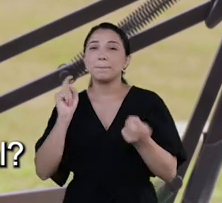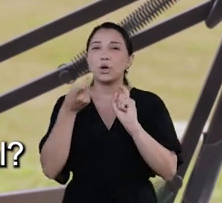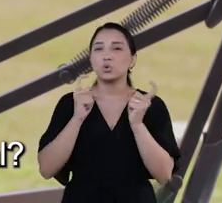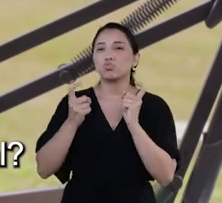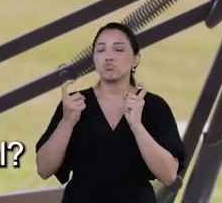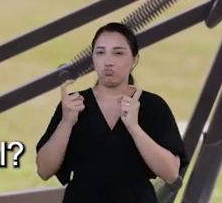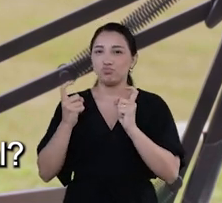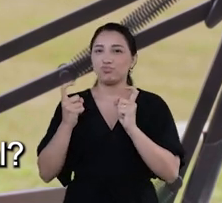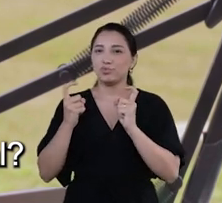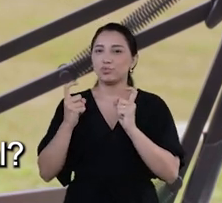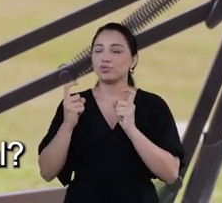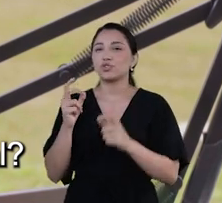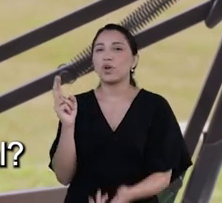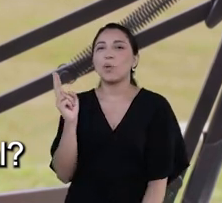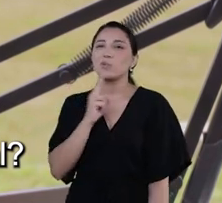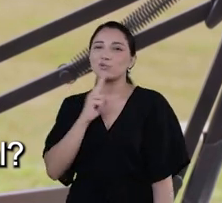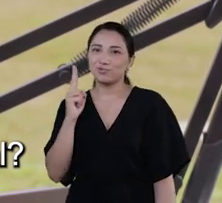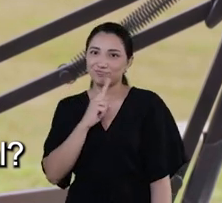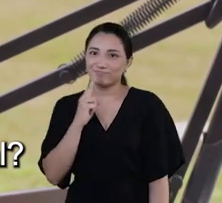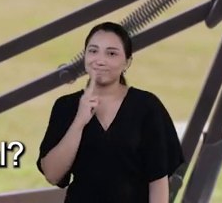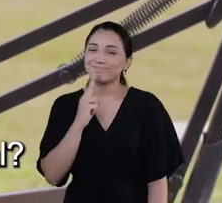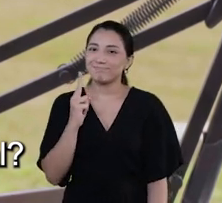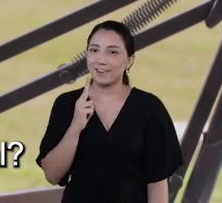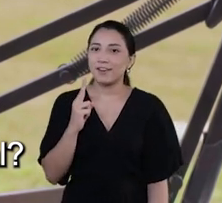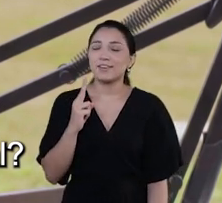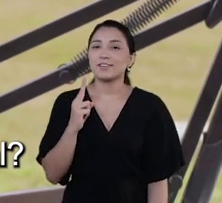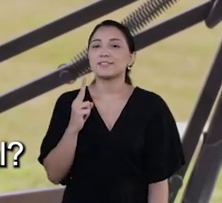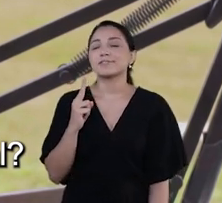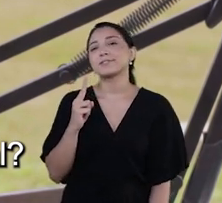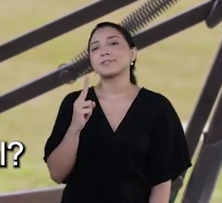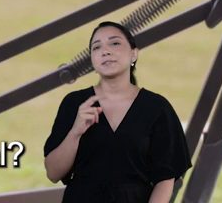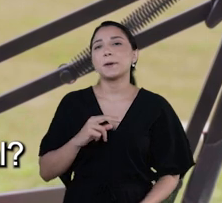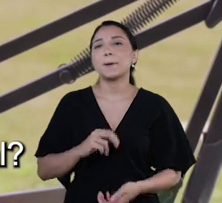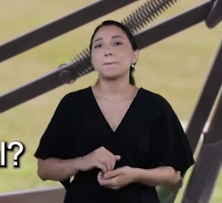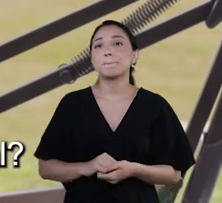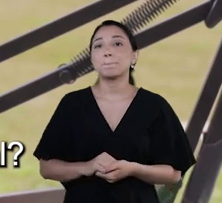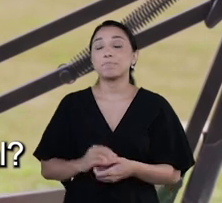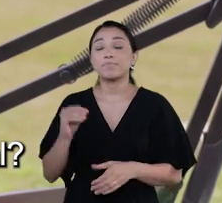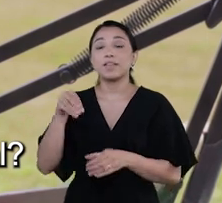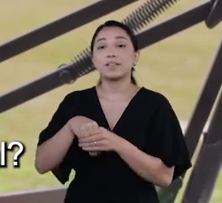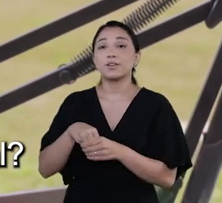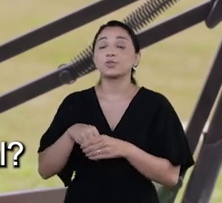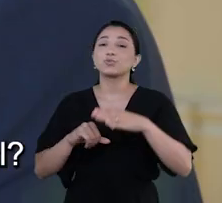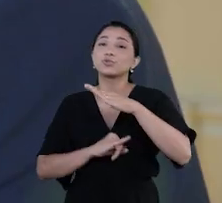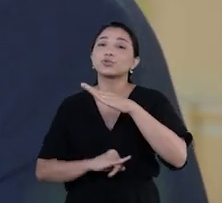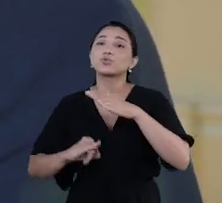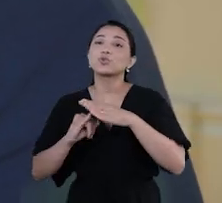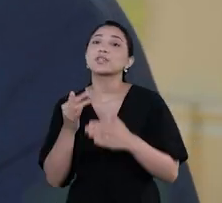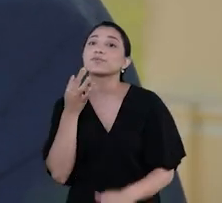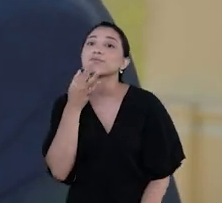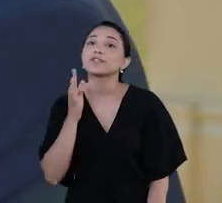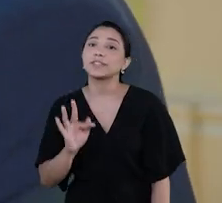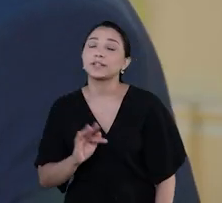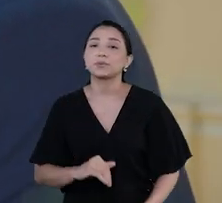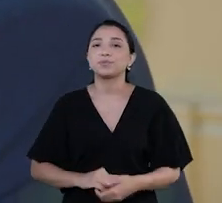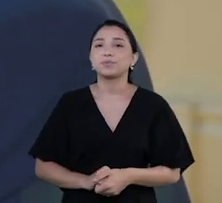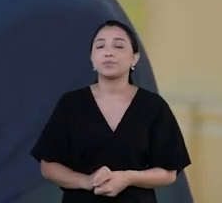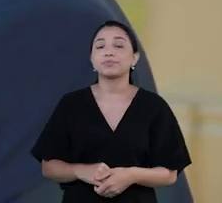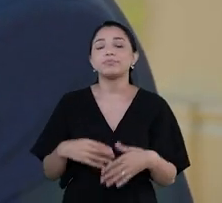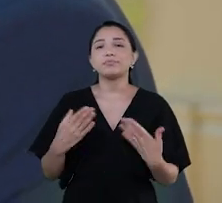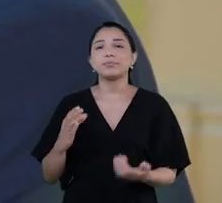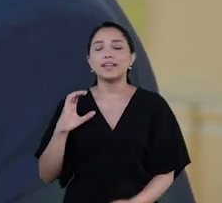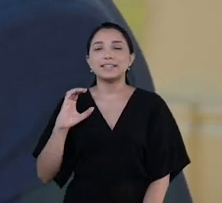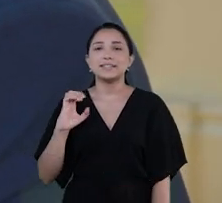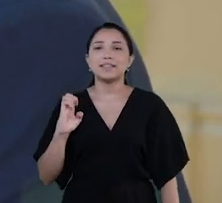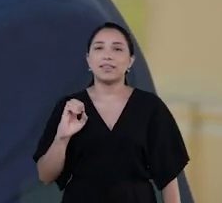de de urgência sim eh na na na Instituição Federal bem a ctec junto com o MEC